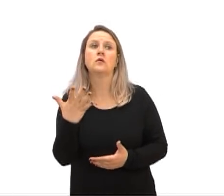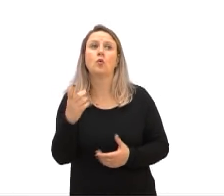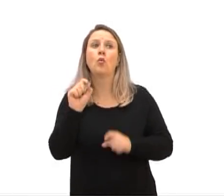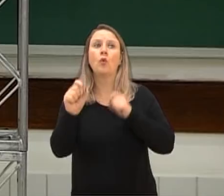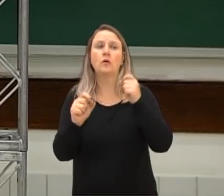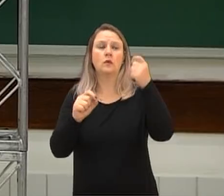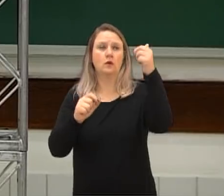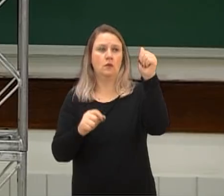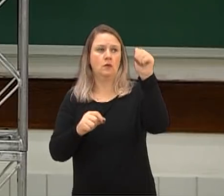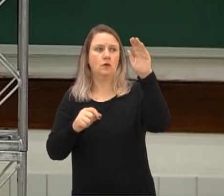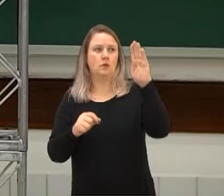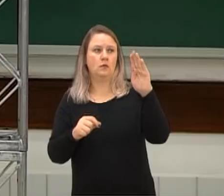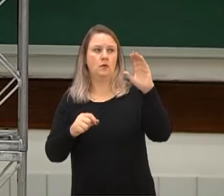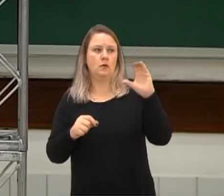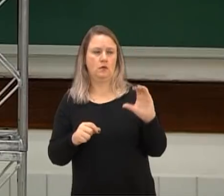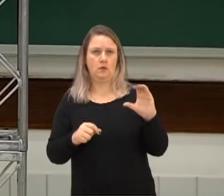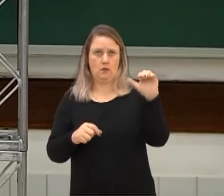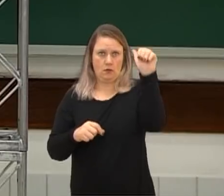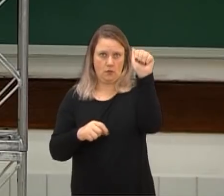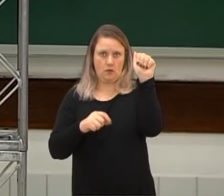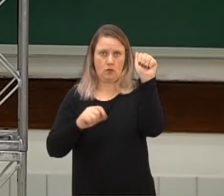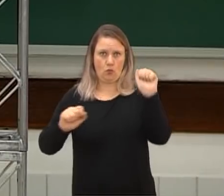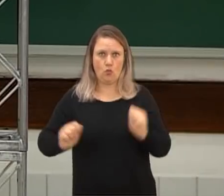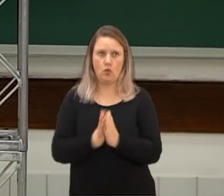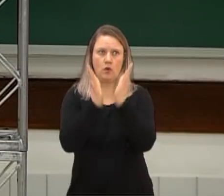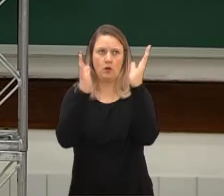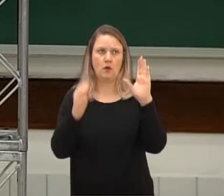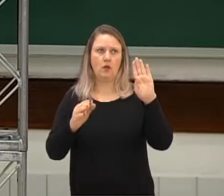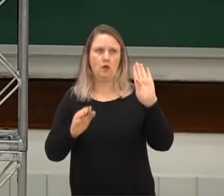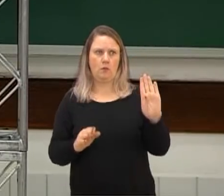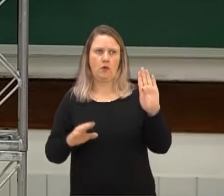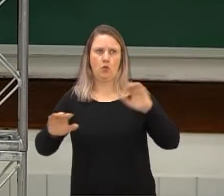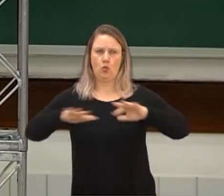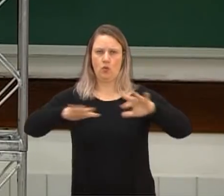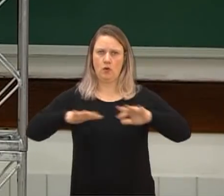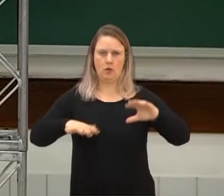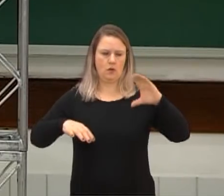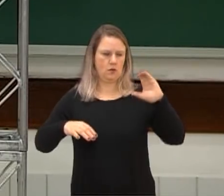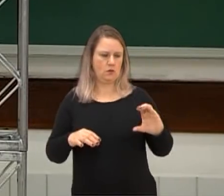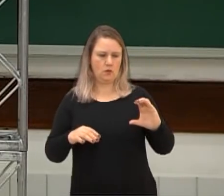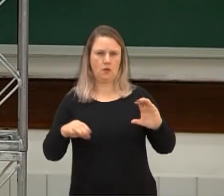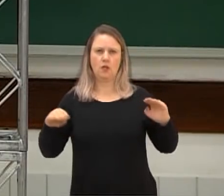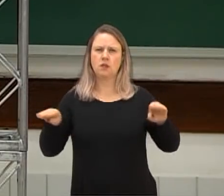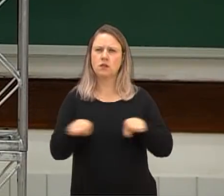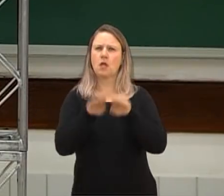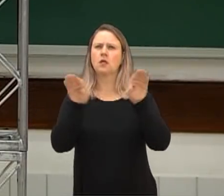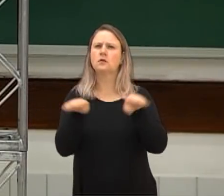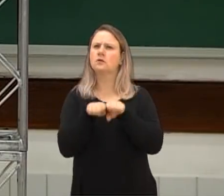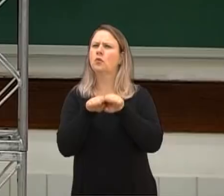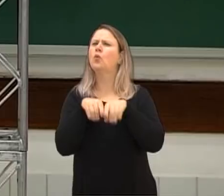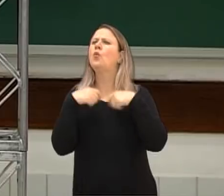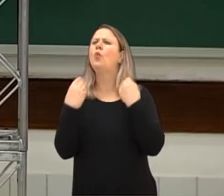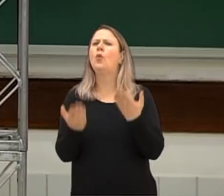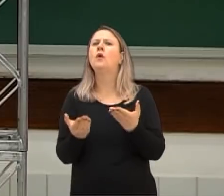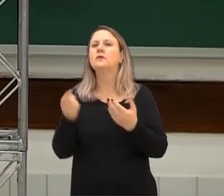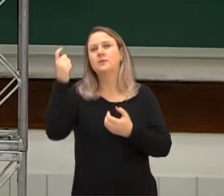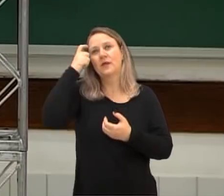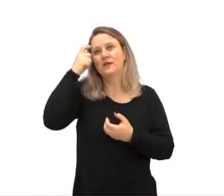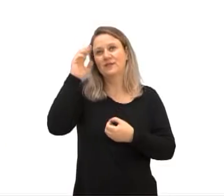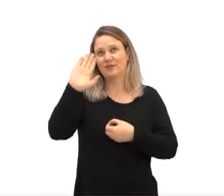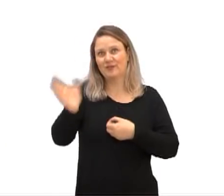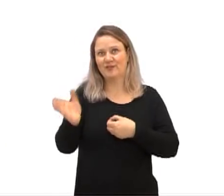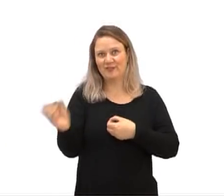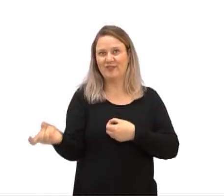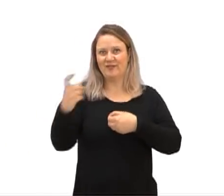qual dos três agentes internos? Letra A, vulcanismo, B, abalos sísmicos ou C, tectonismo? Pensa aí rapidinho que a gente já volta para